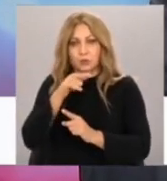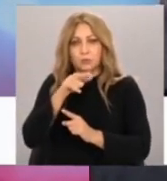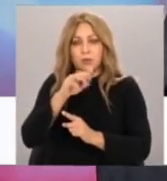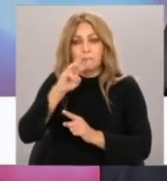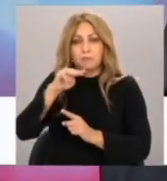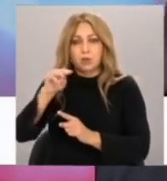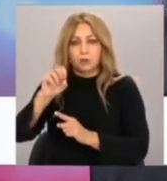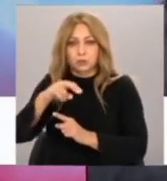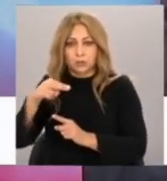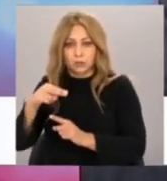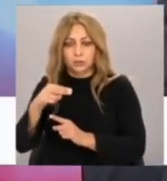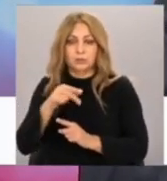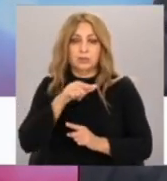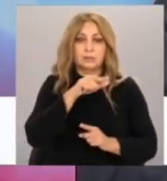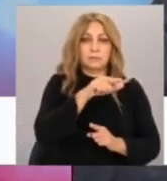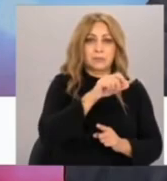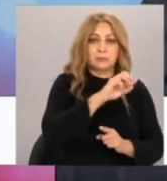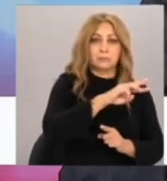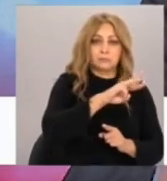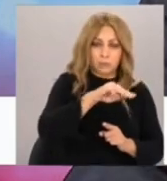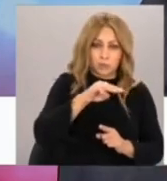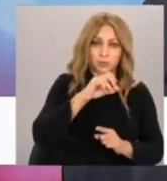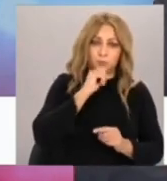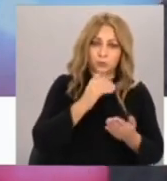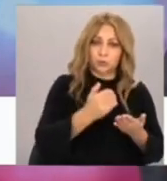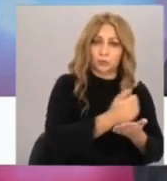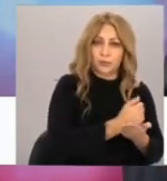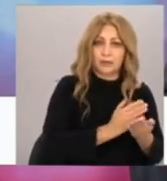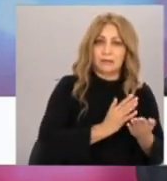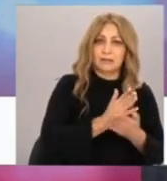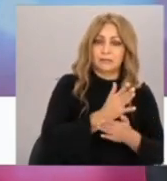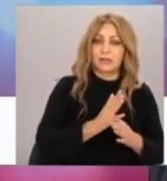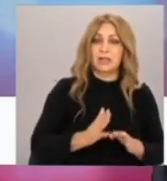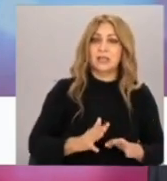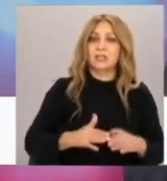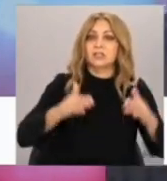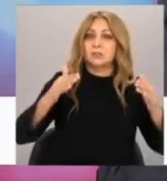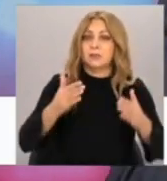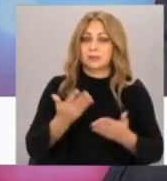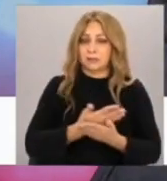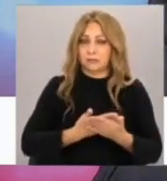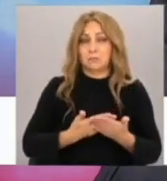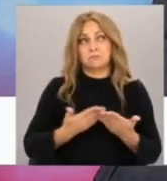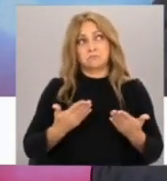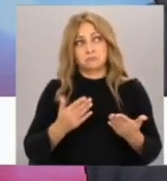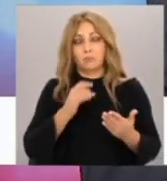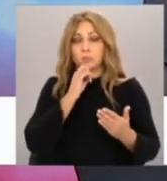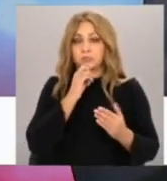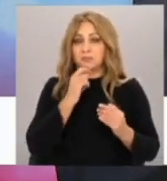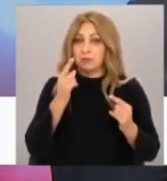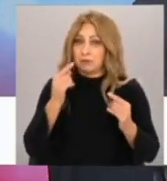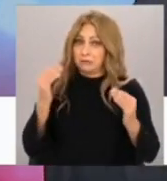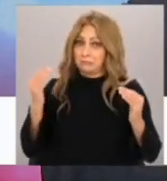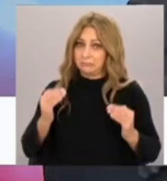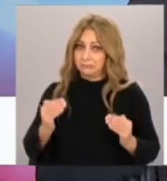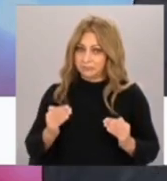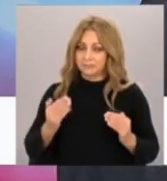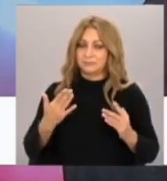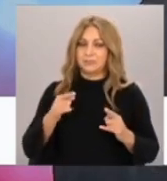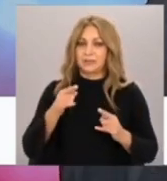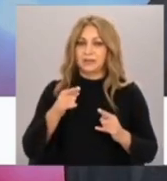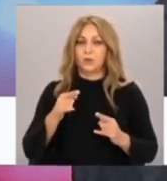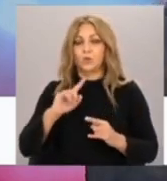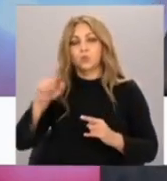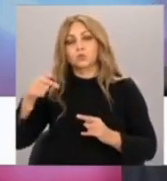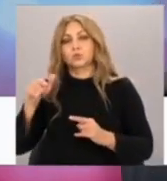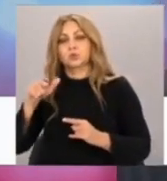mil milhões de se recuperam pelo crescimento econômico Pode sim ou não tivemos 3 das melhores canções do século nos últimos anos e que os outros militar que